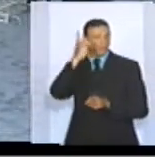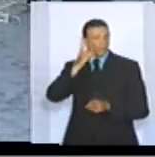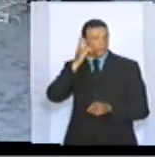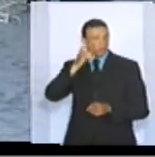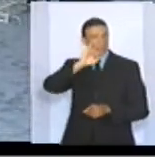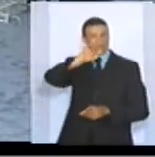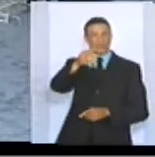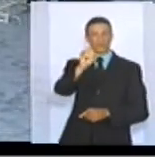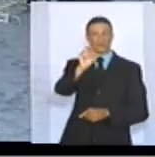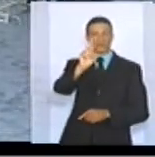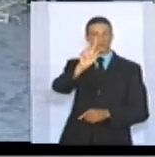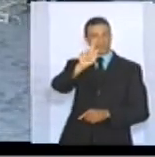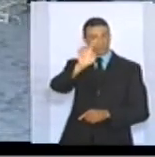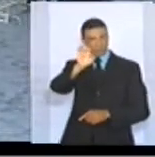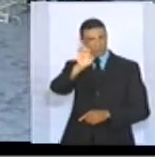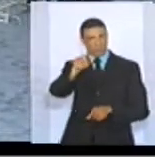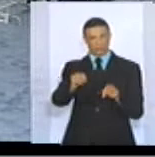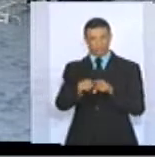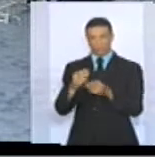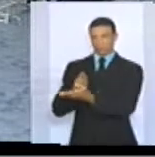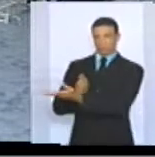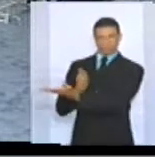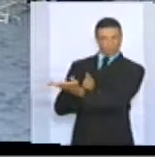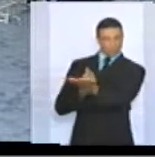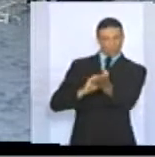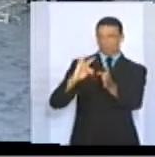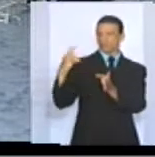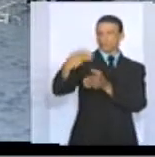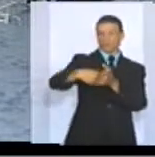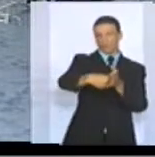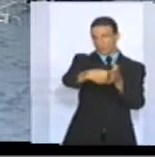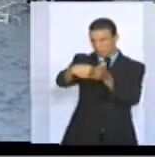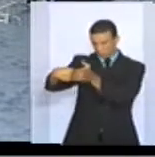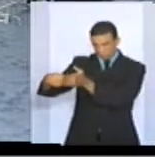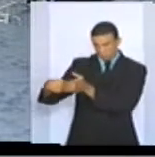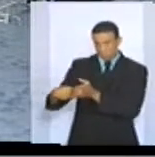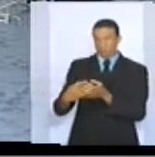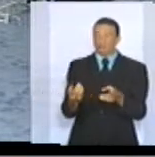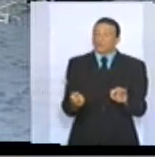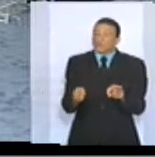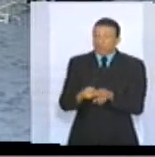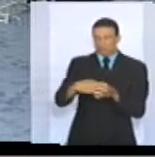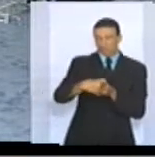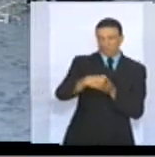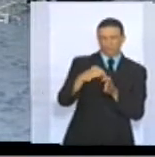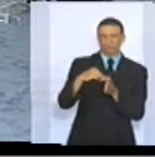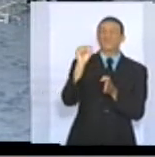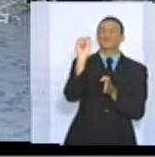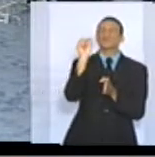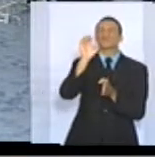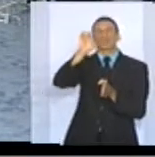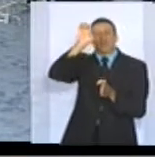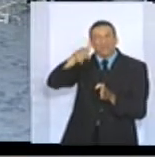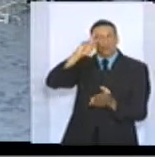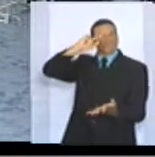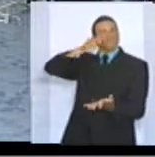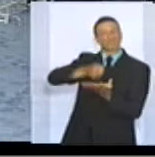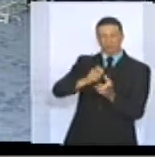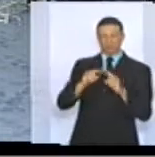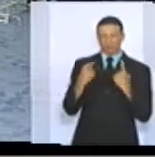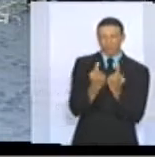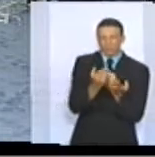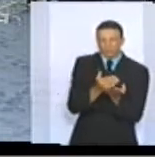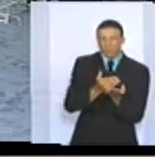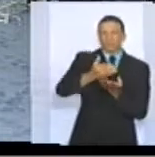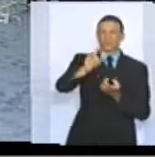e demais participantes aqui da audiência. Cumprimento pela iniciativa de realizar essa audiência pública. É mais um